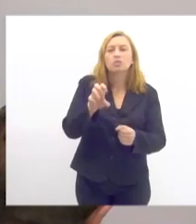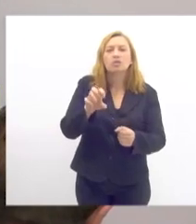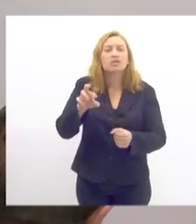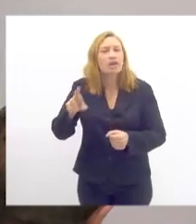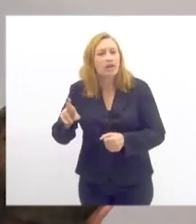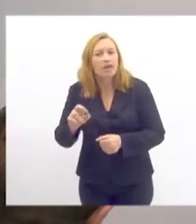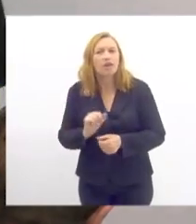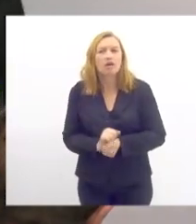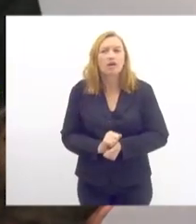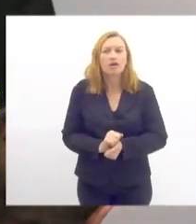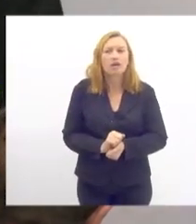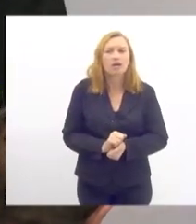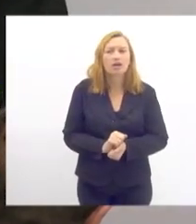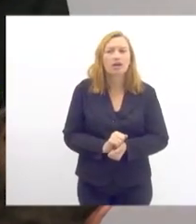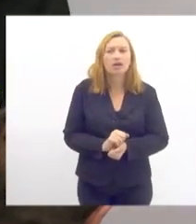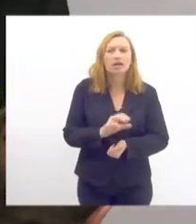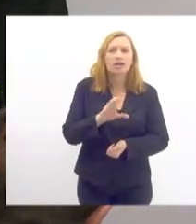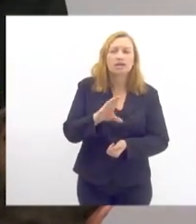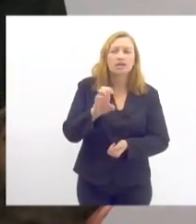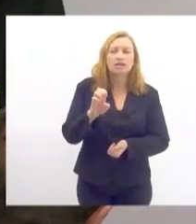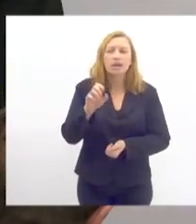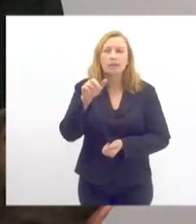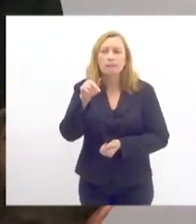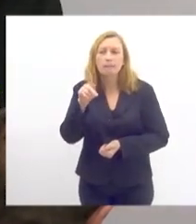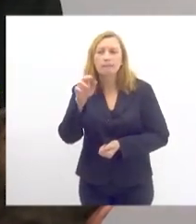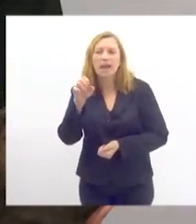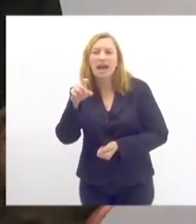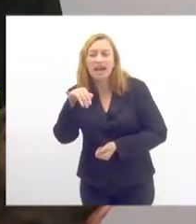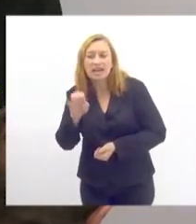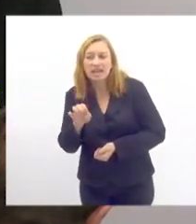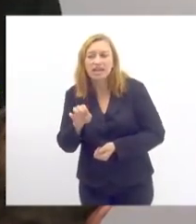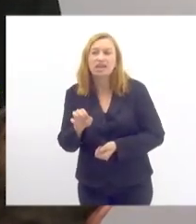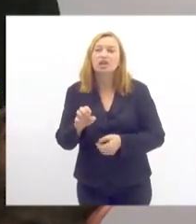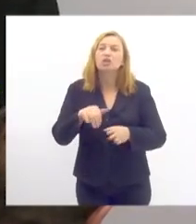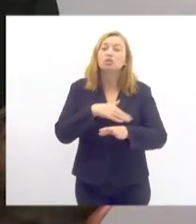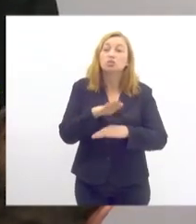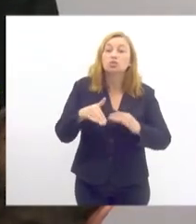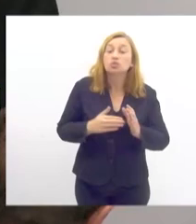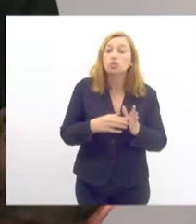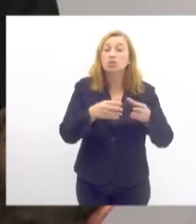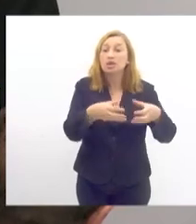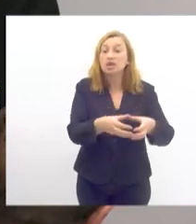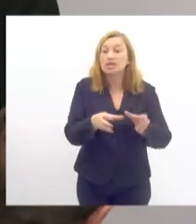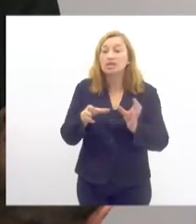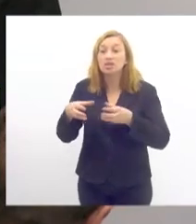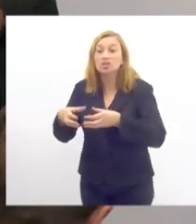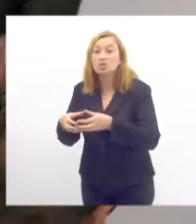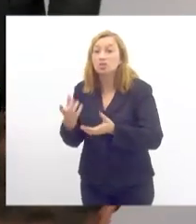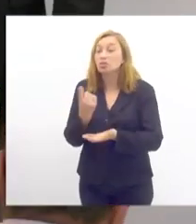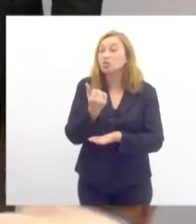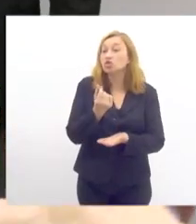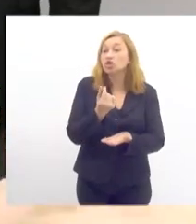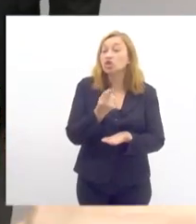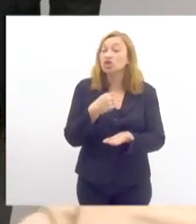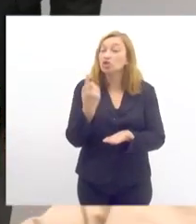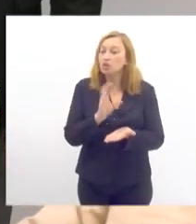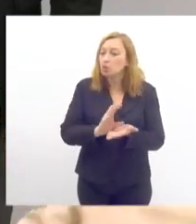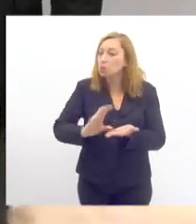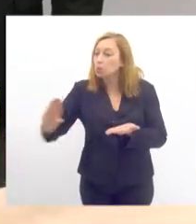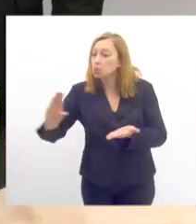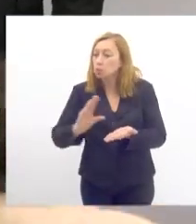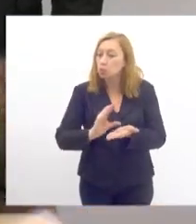está fazendo a CEPLAG, o que está fazendo todos esses órgãos com o dinheiro que nós estamos